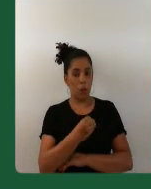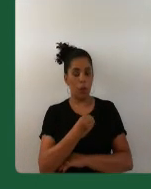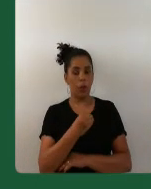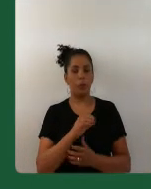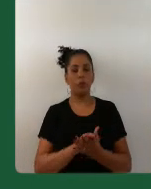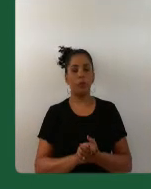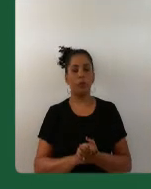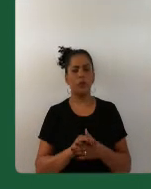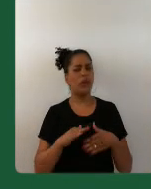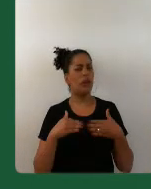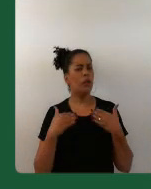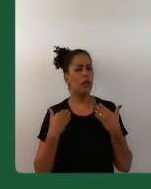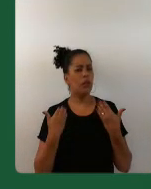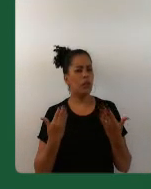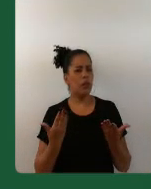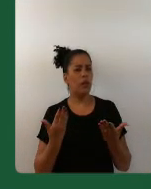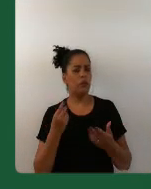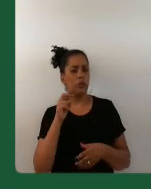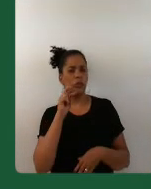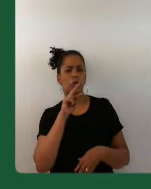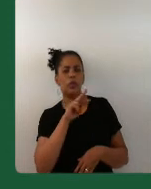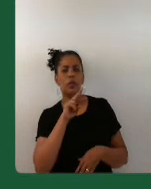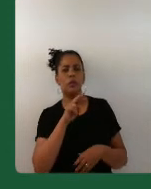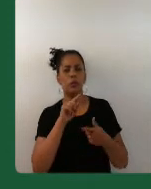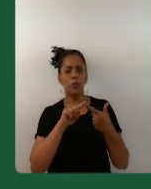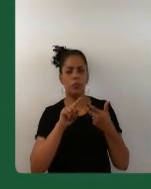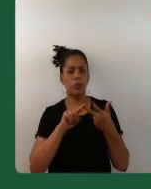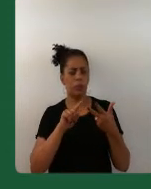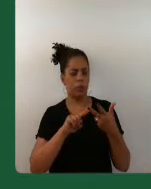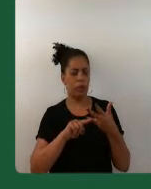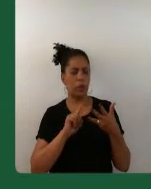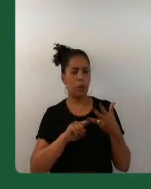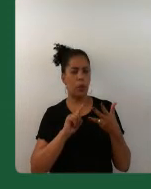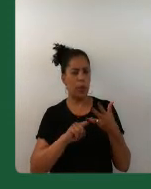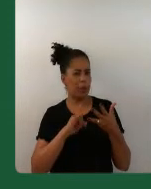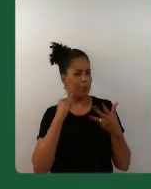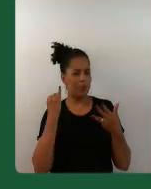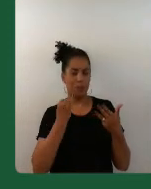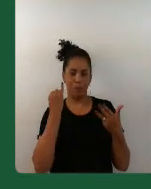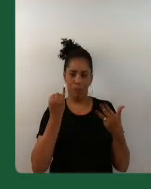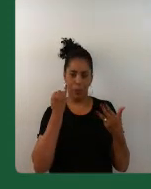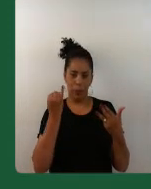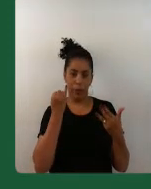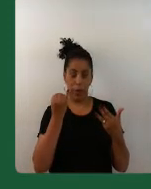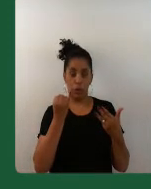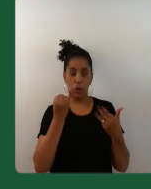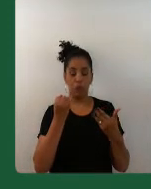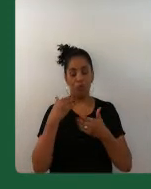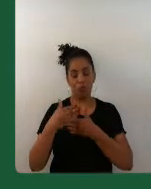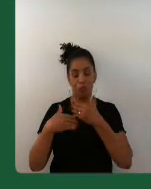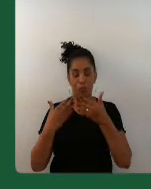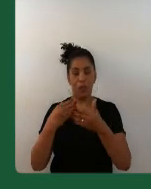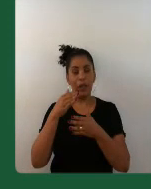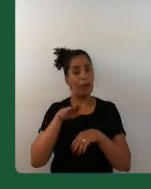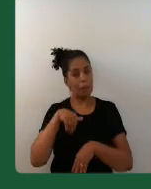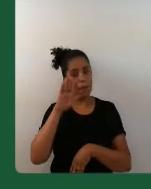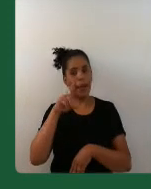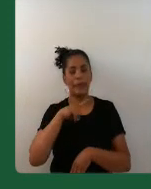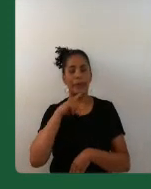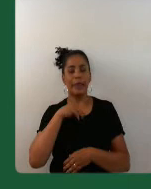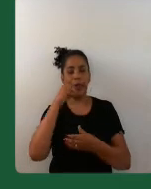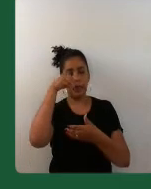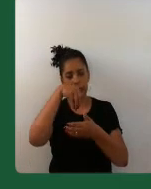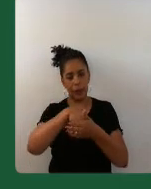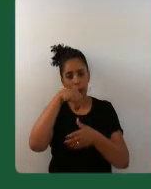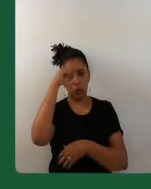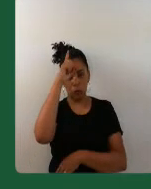Quais são as nossas... Aqui eu situei 3 demandas principais, né? As demandas que mais aparecem para nós durante